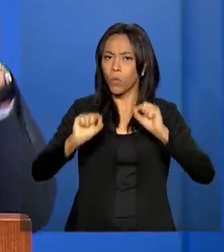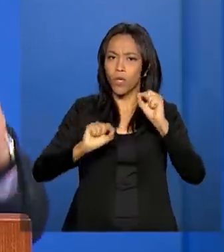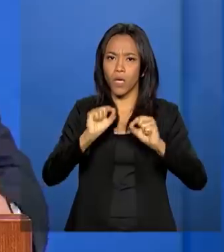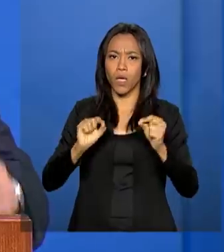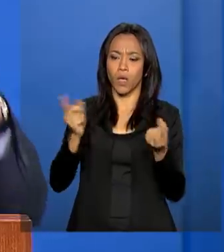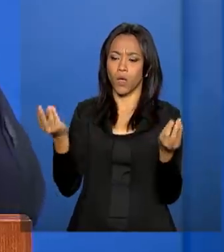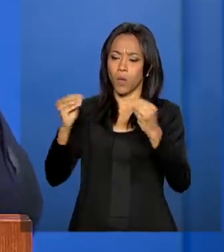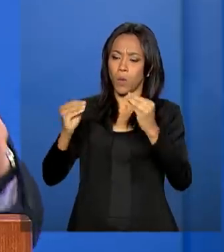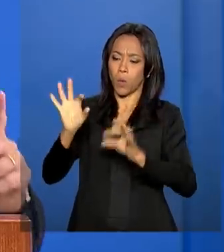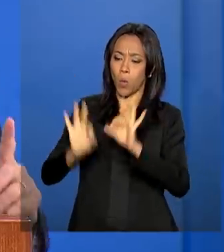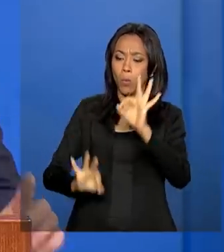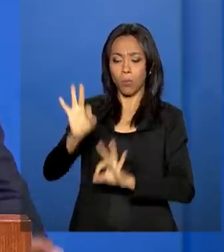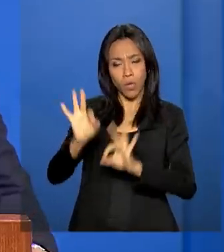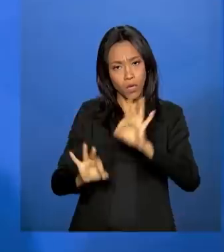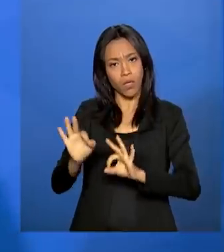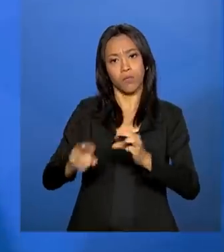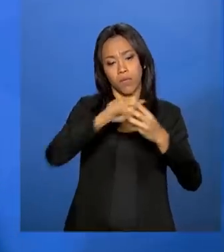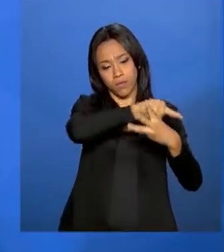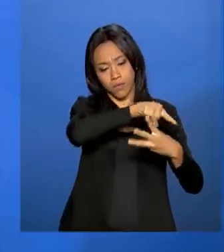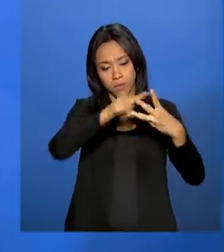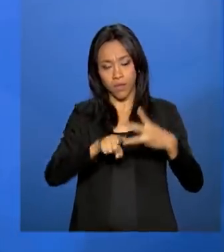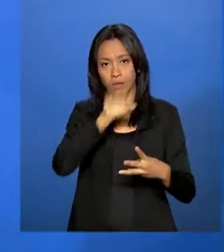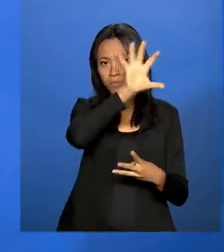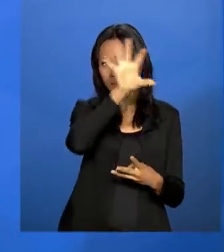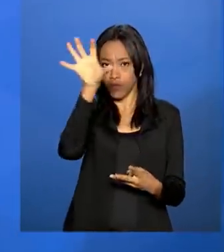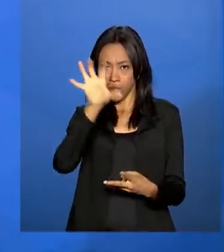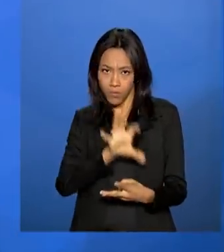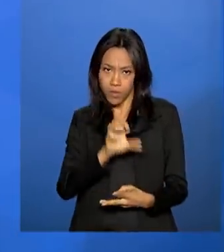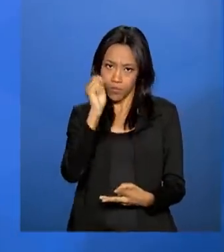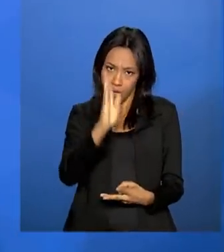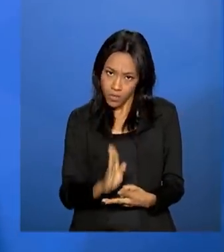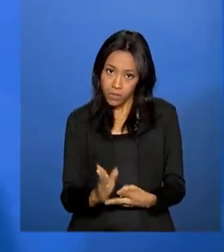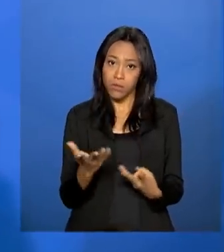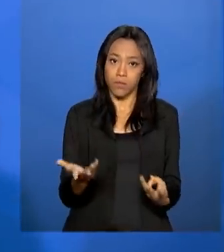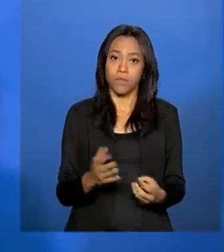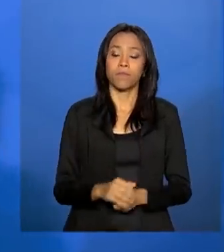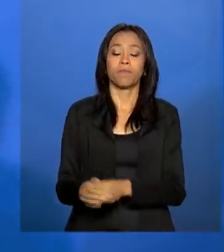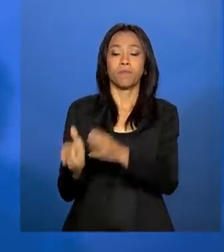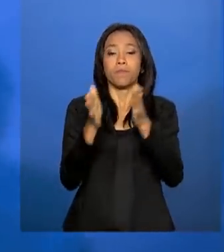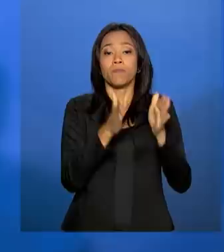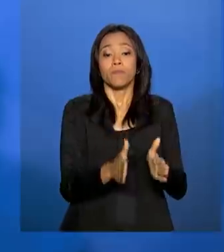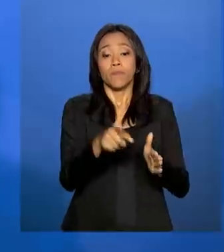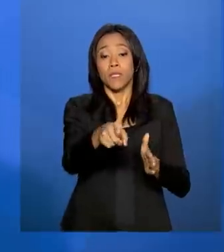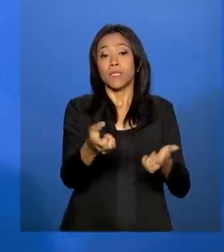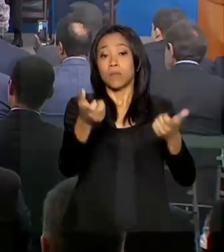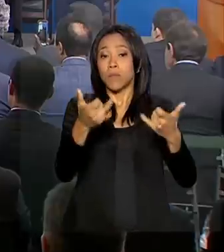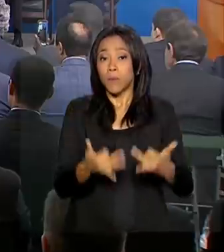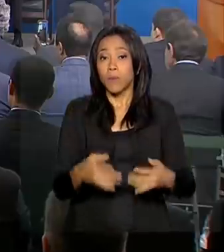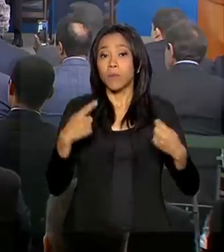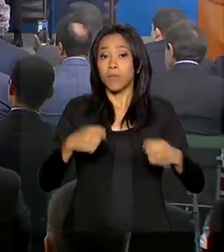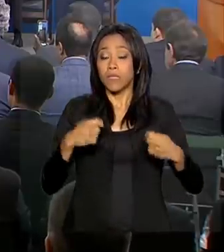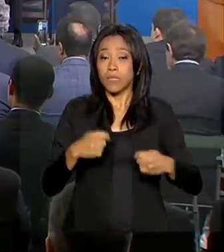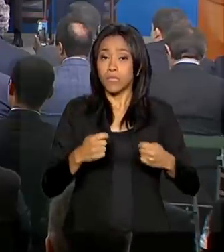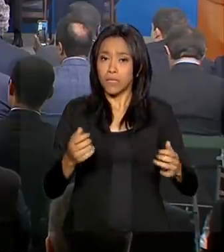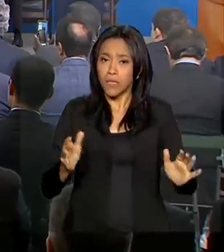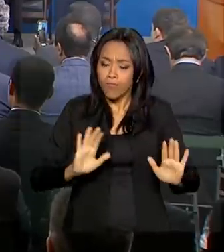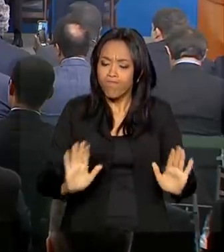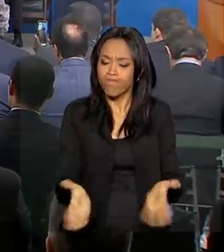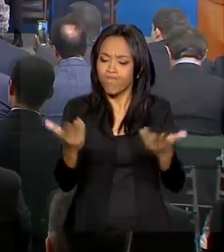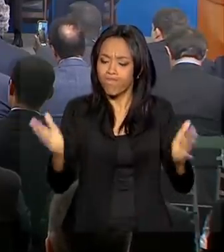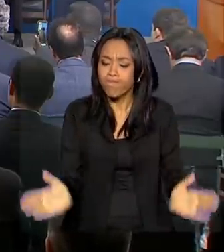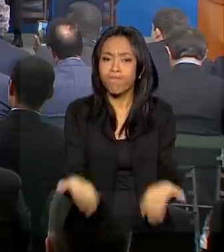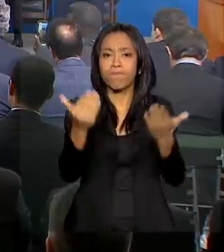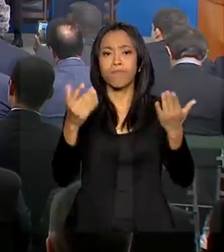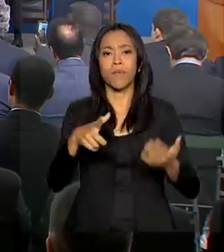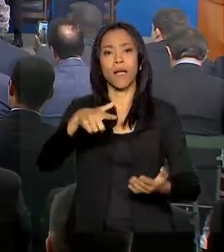o Centro-Oeste e o Nordeste. O presidente Jair Bolsonaro destacou que é preciso potencializar as riquezas do Brasil para